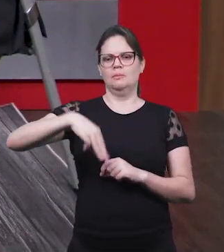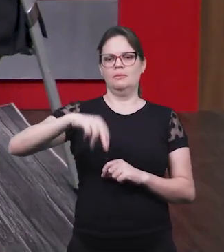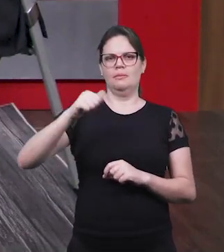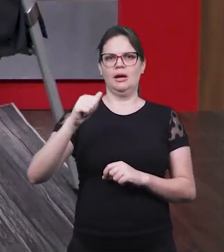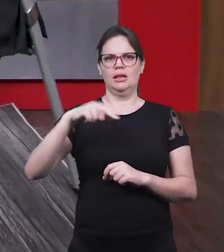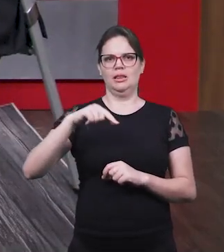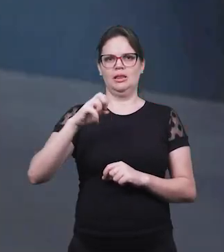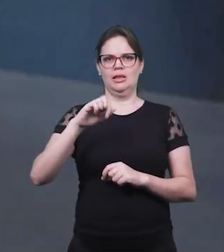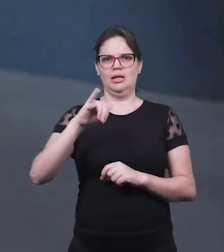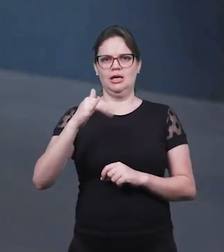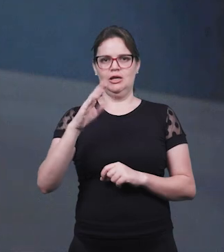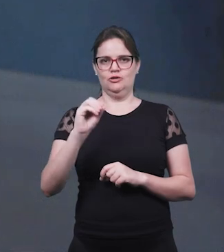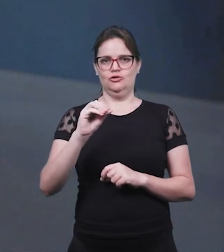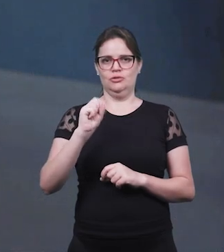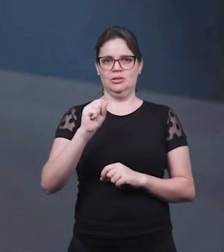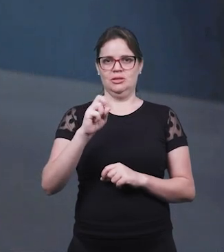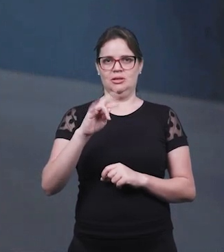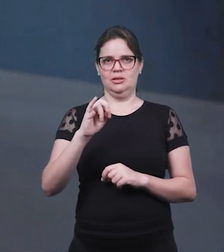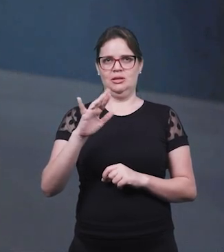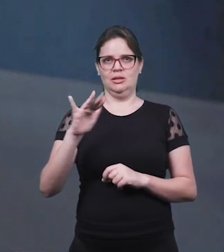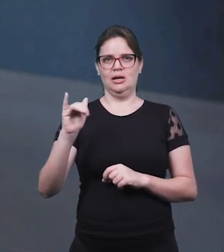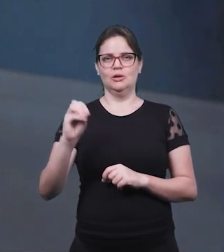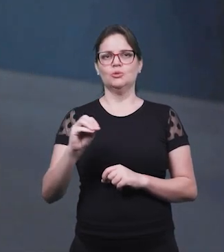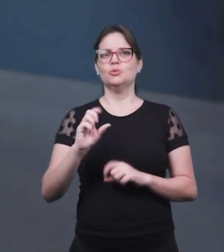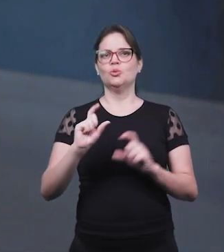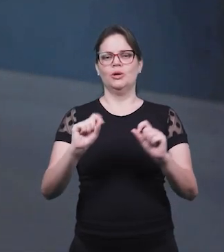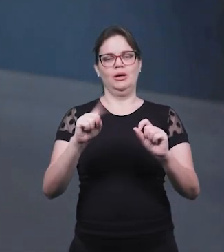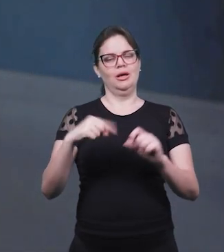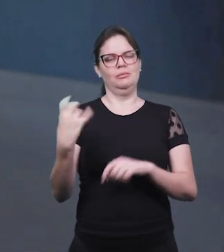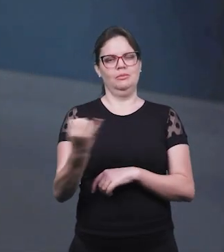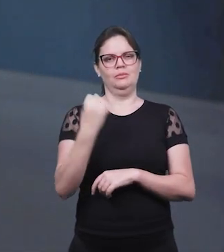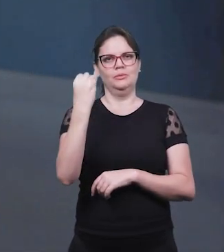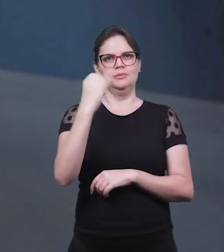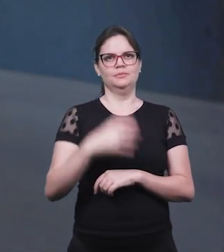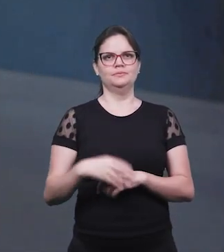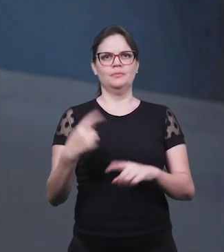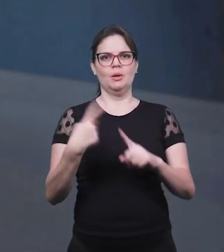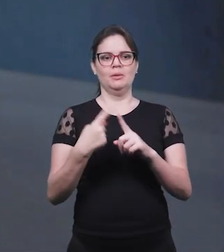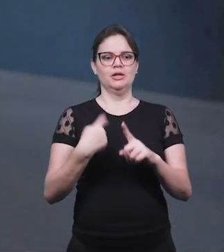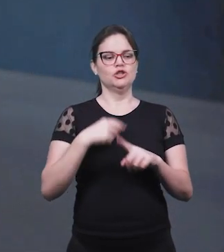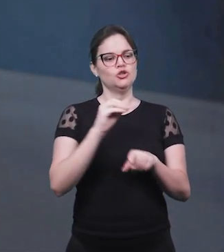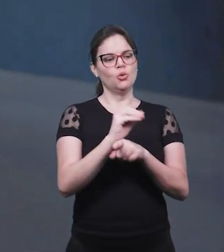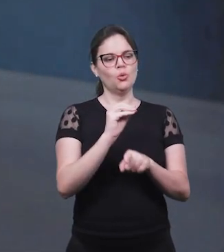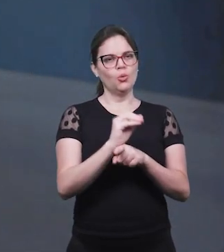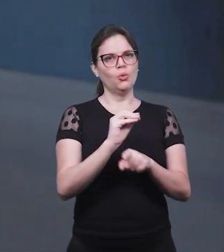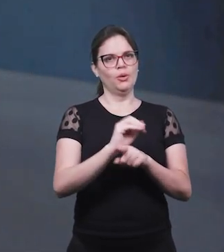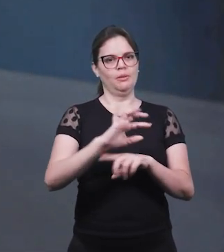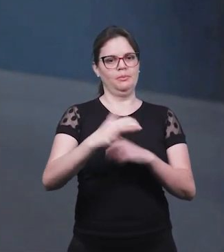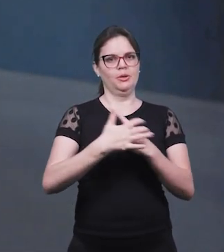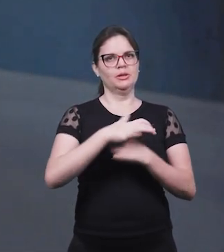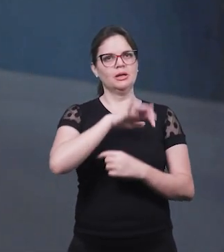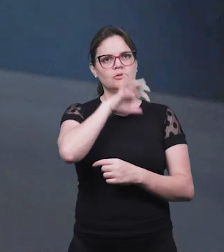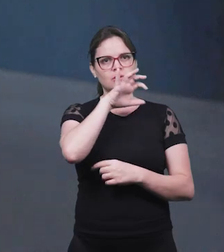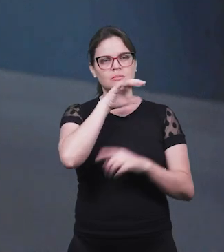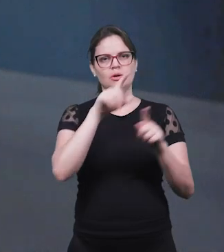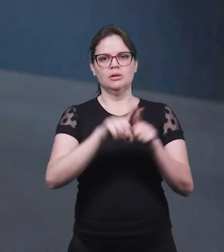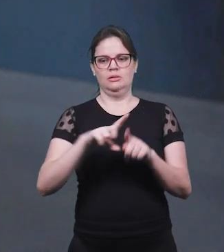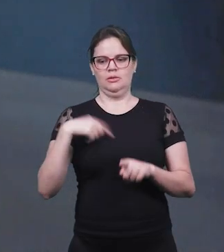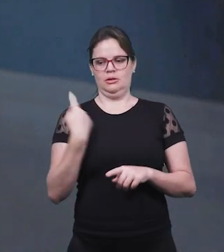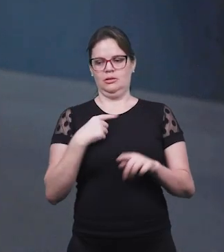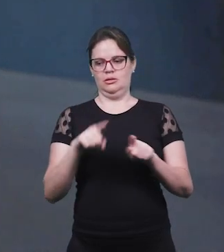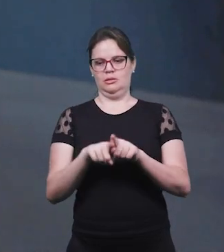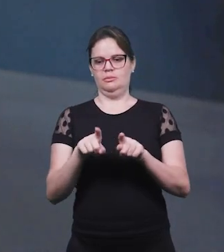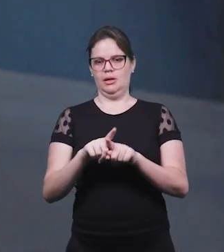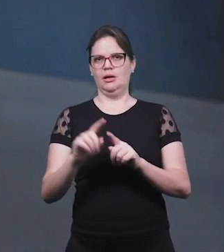sanitário? Ele é muito importante porque a gente protege o animal, mas nos protegemos,